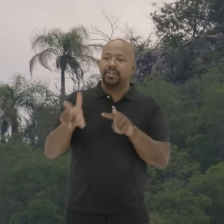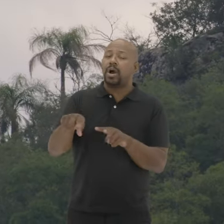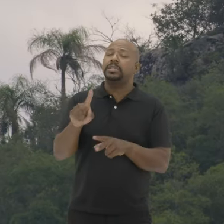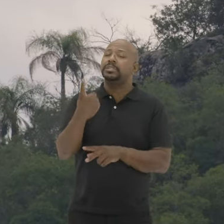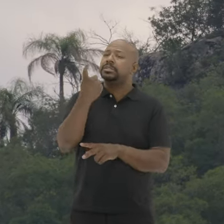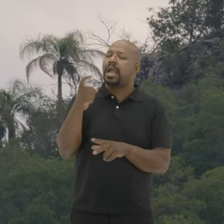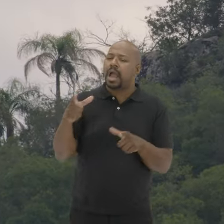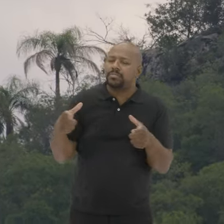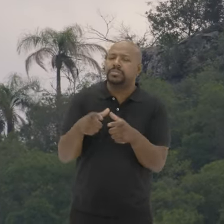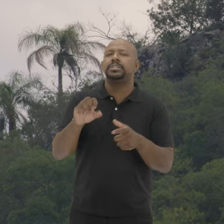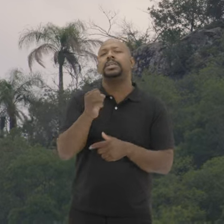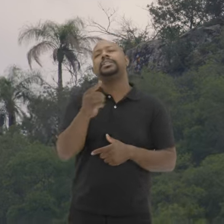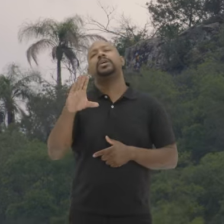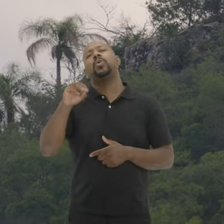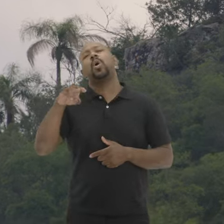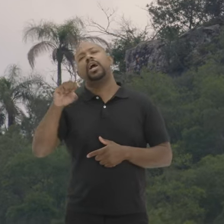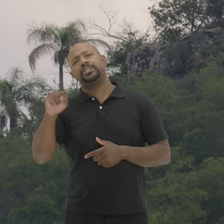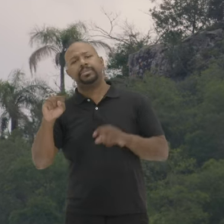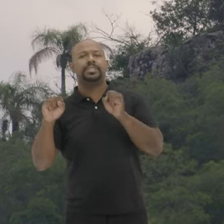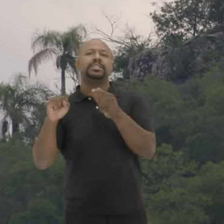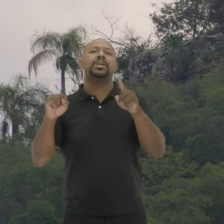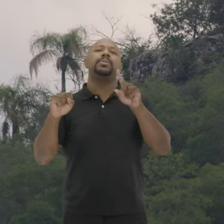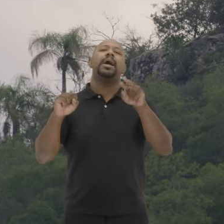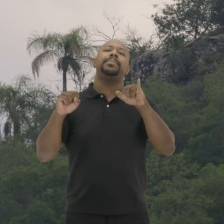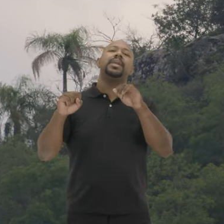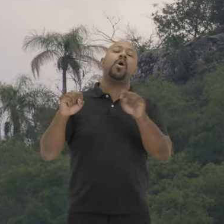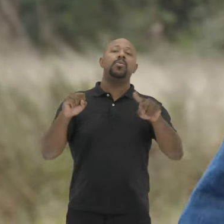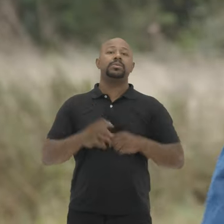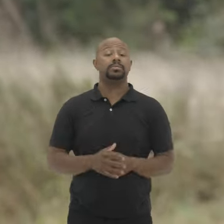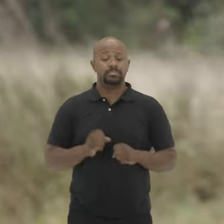lugar a gente está vendo pode ser a redução de São Cosmos São Damião